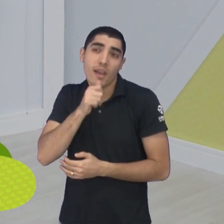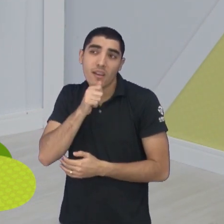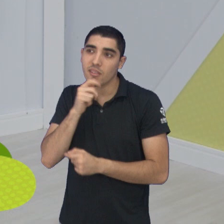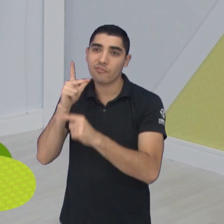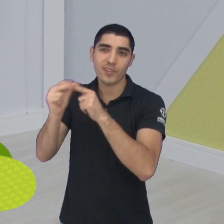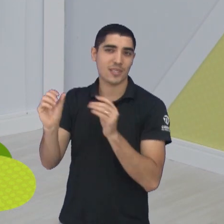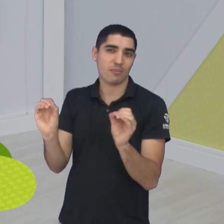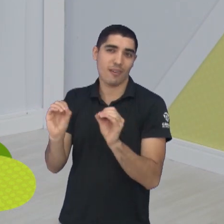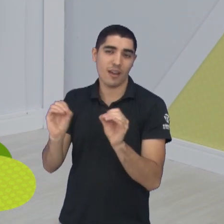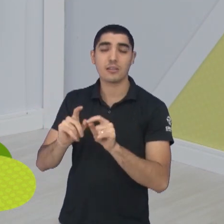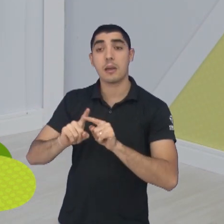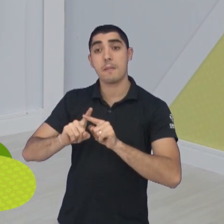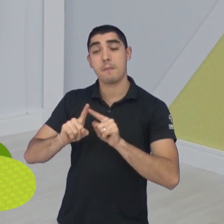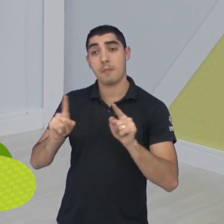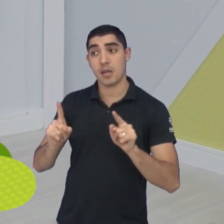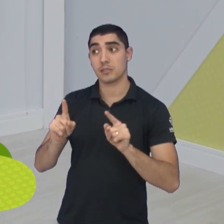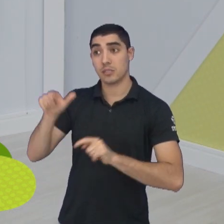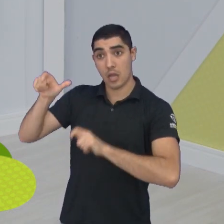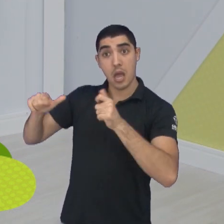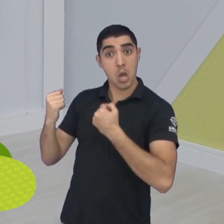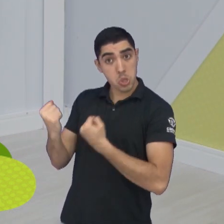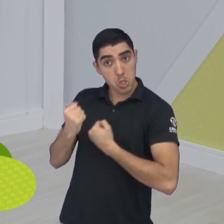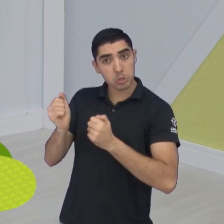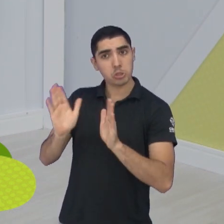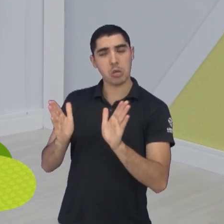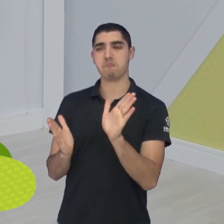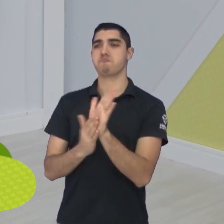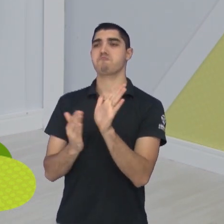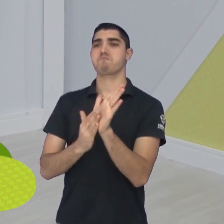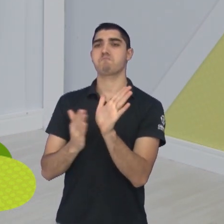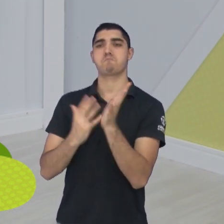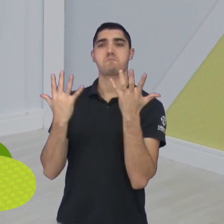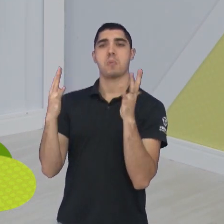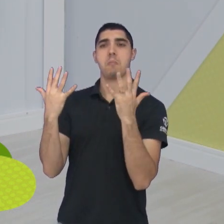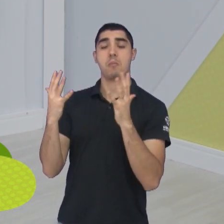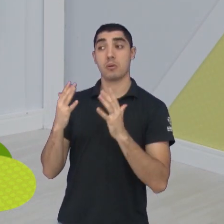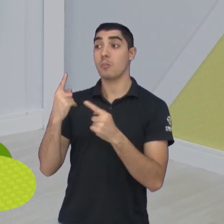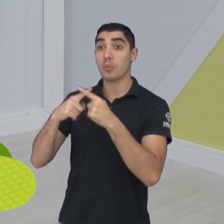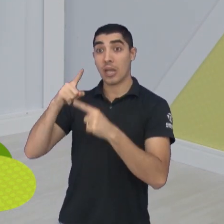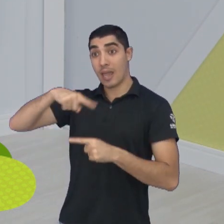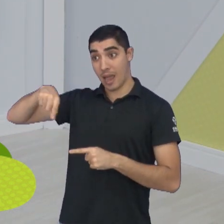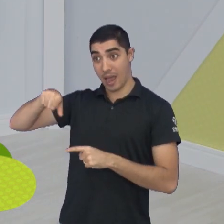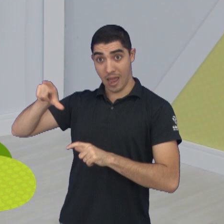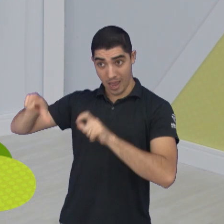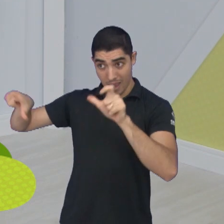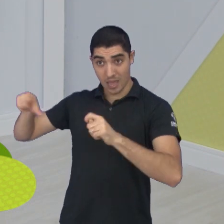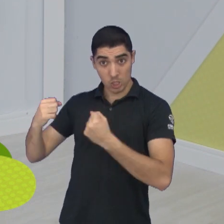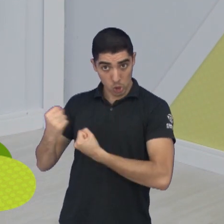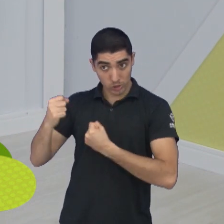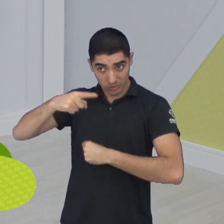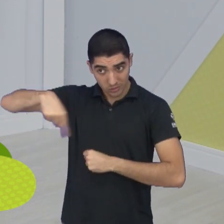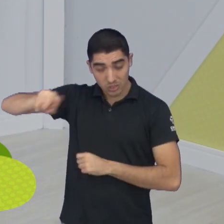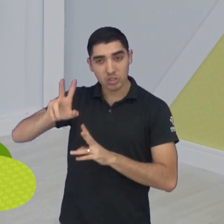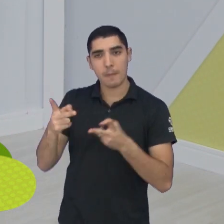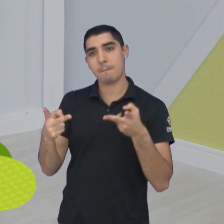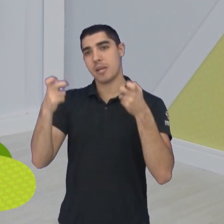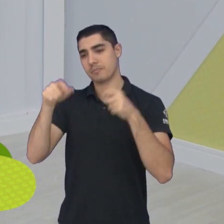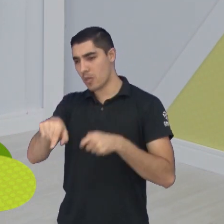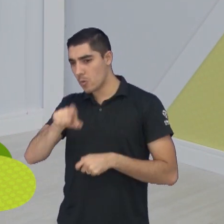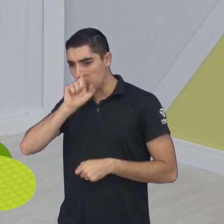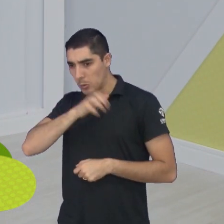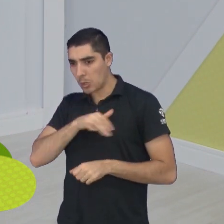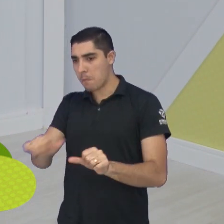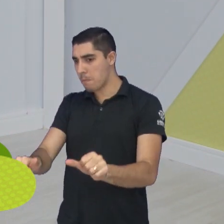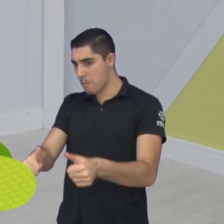de classificação, a torcida aplaudiu aí o São José ao final do jogo, que é muito positivo, né? A torcida viu essa melhora, que ela